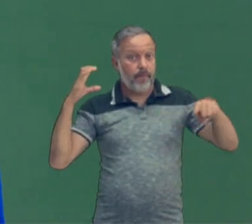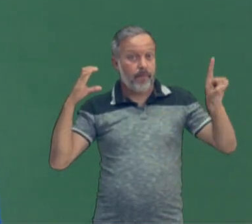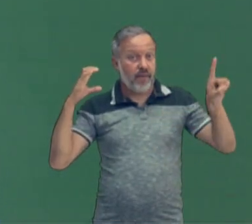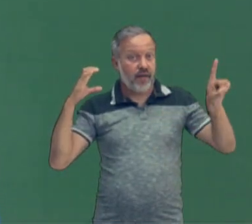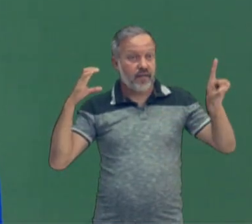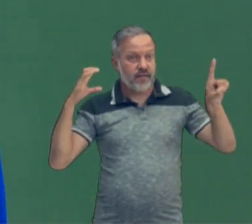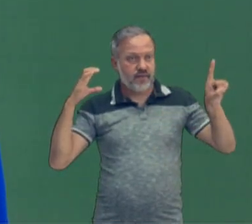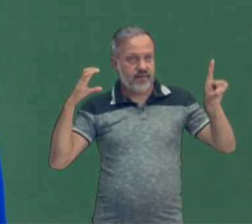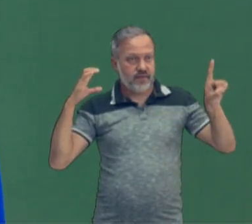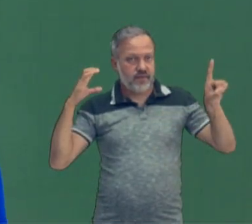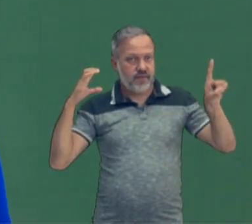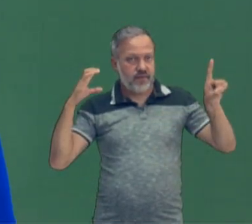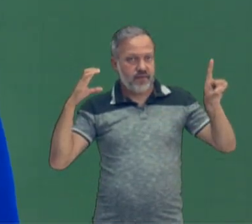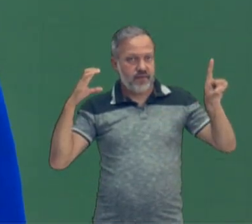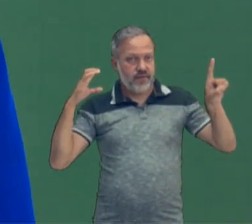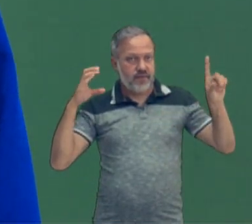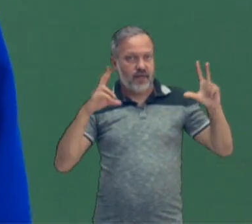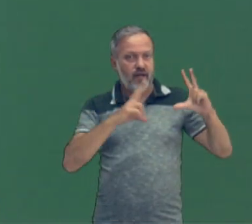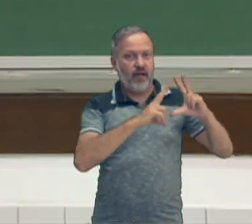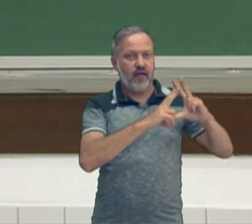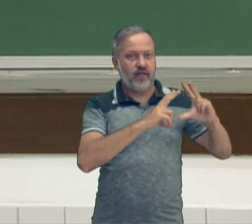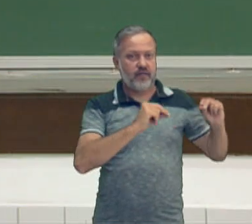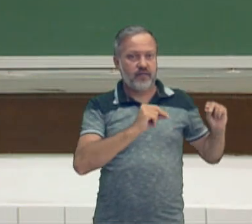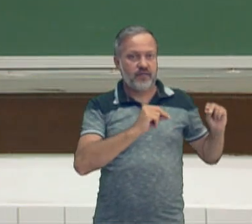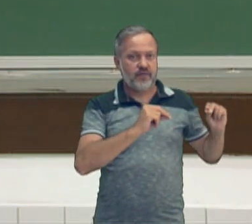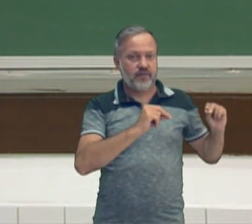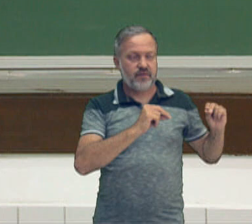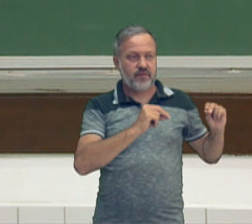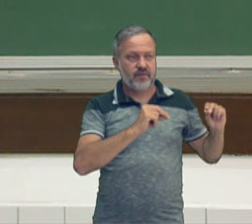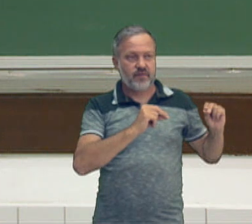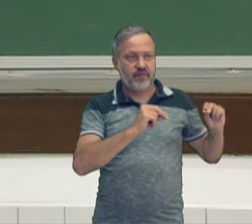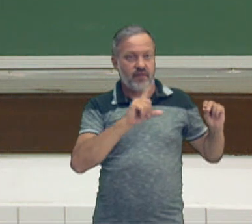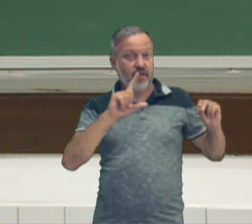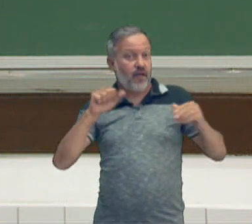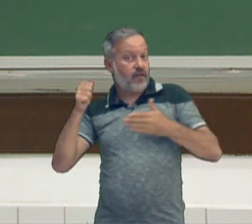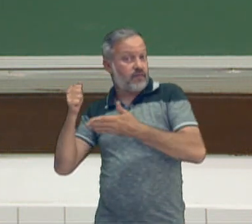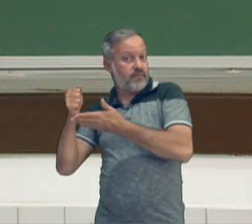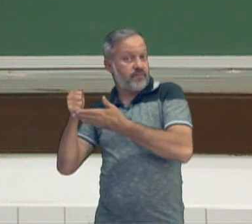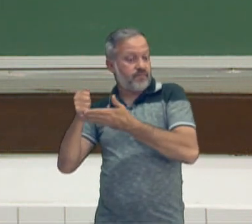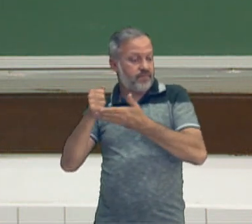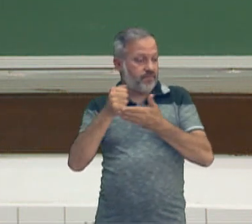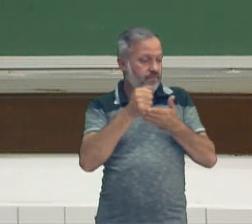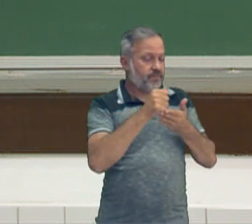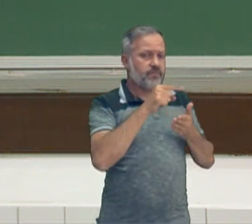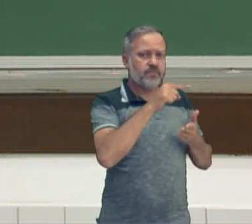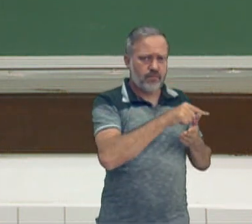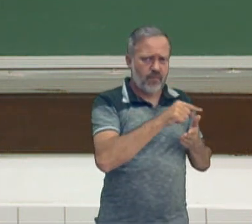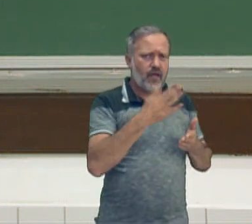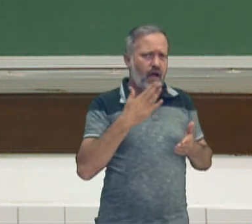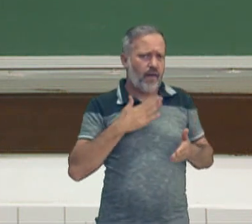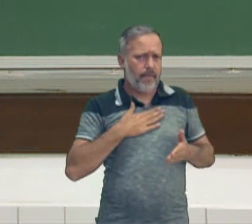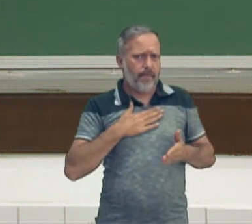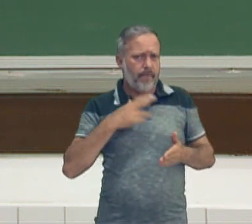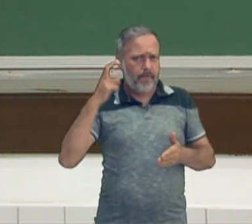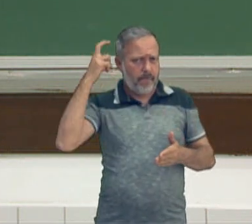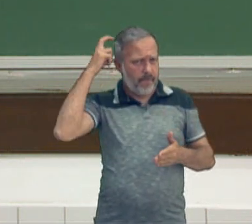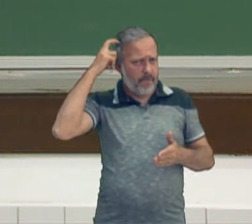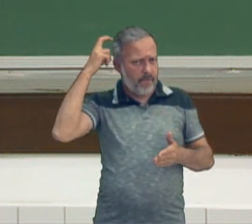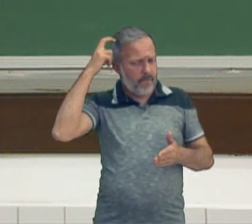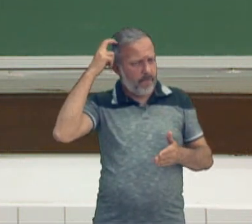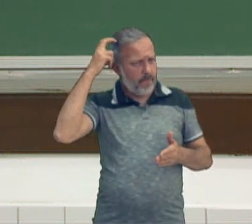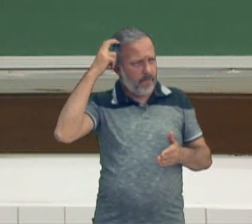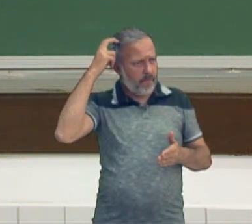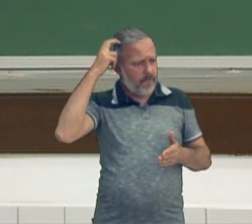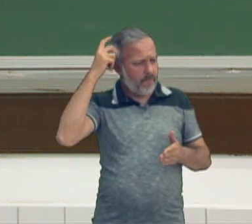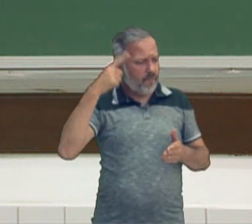o Florianópolis, consequentemente, eu estou levando comigo a minha cultura. E quando eu chego lá, o que